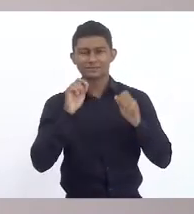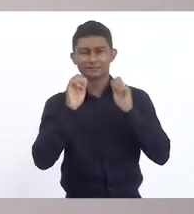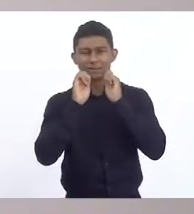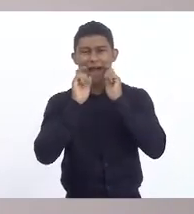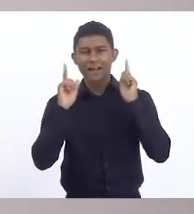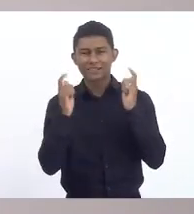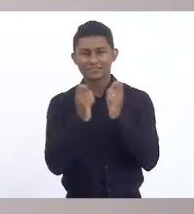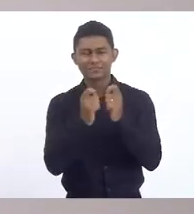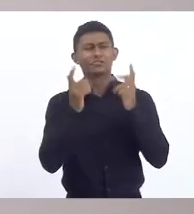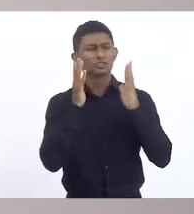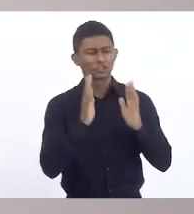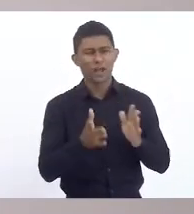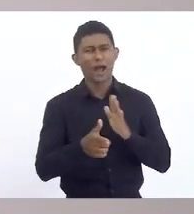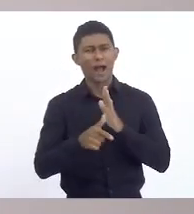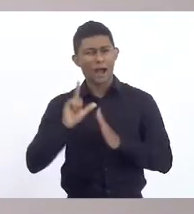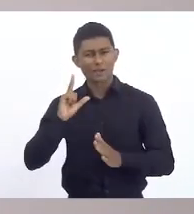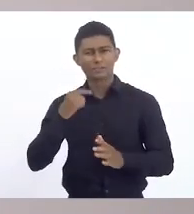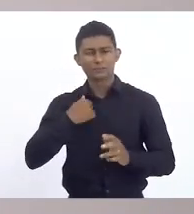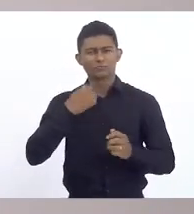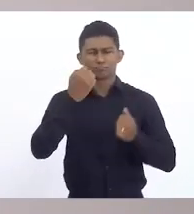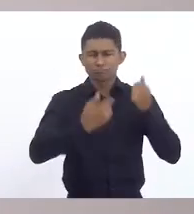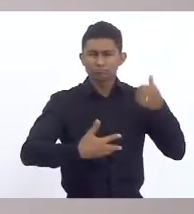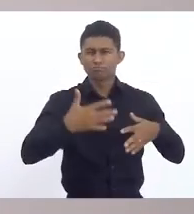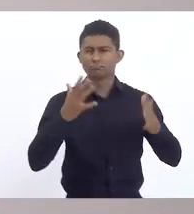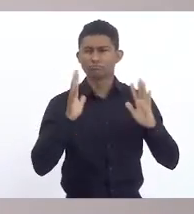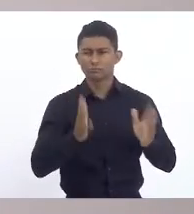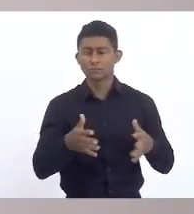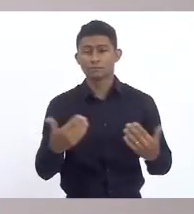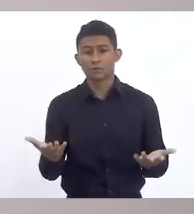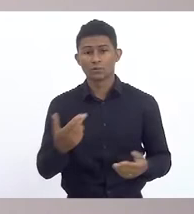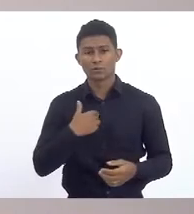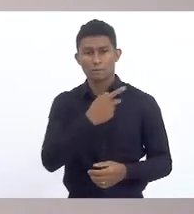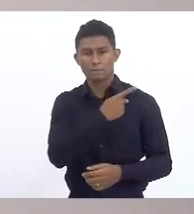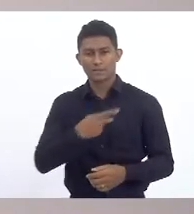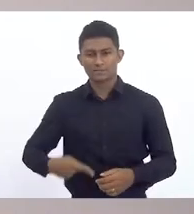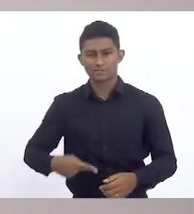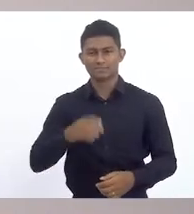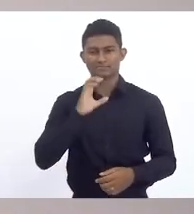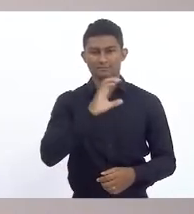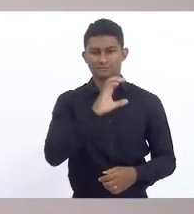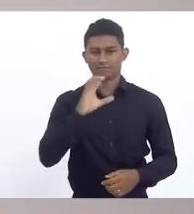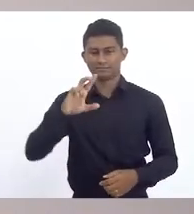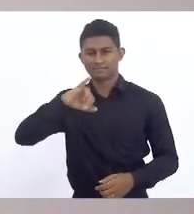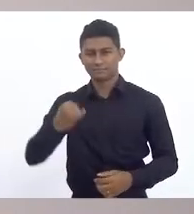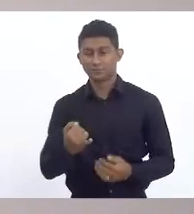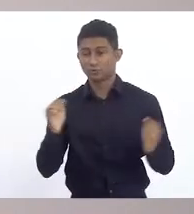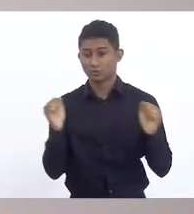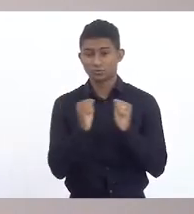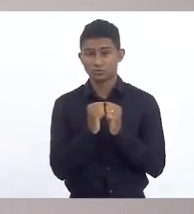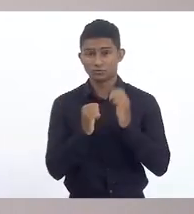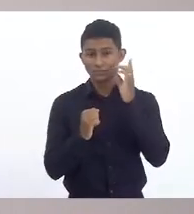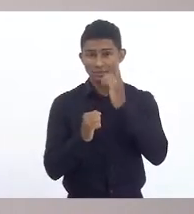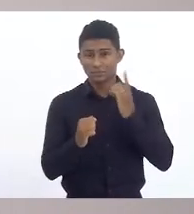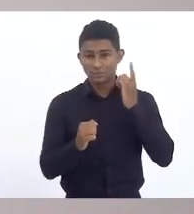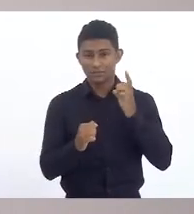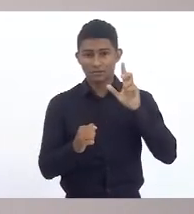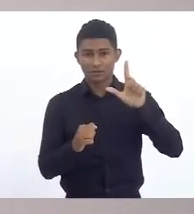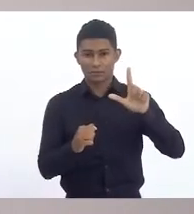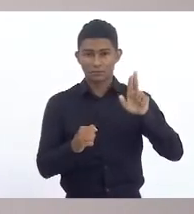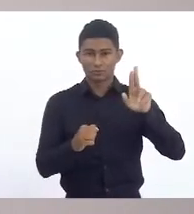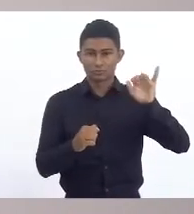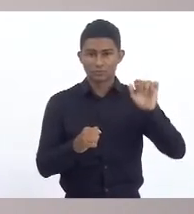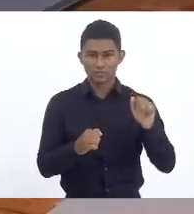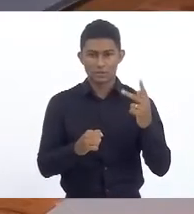hoje, ocupando a função de presidente da CCJ, junto com o deputado Luiz Paulo, e outros deputados têm